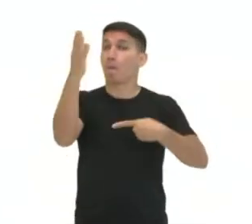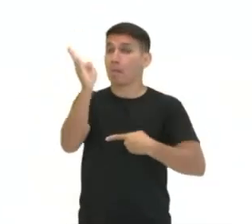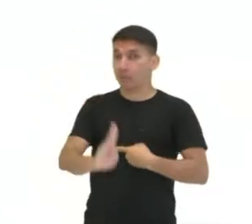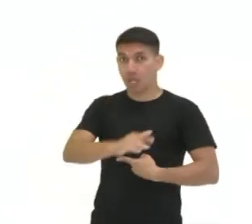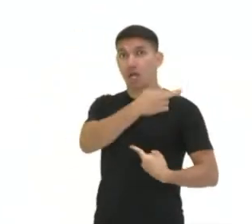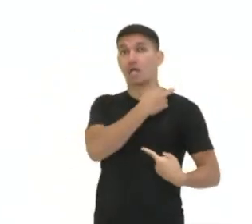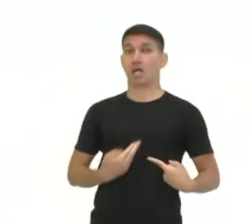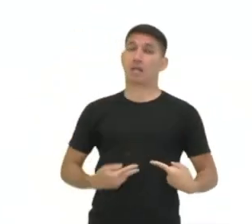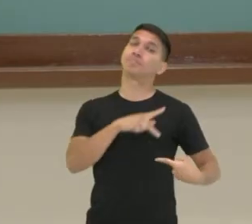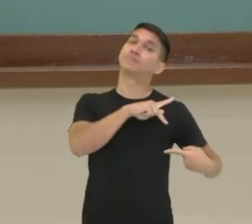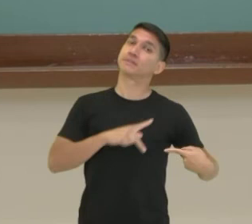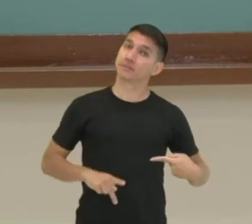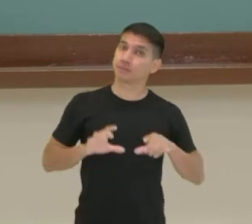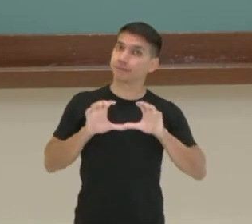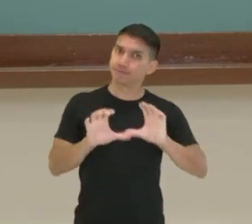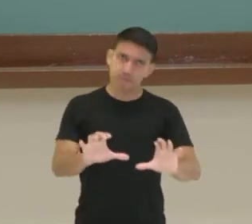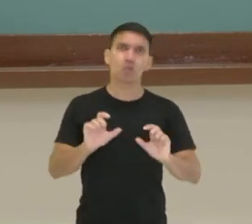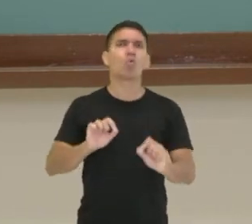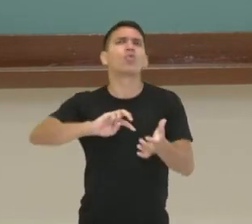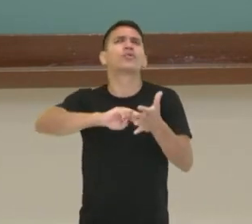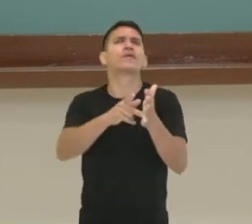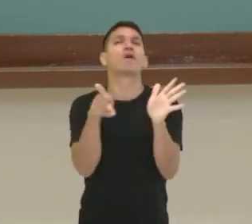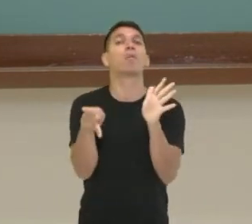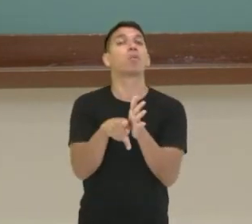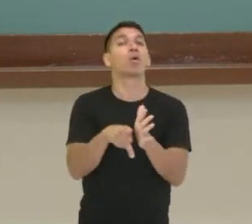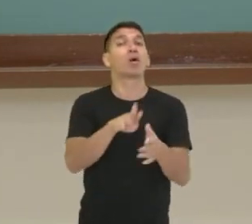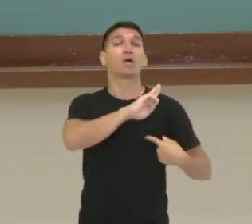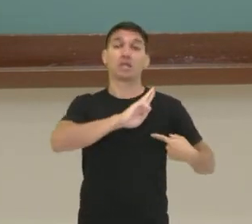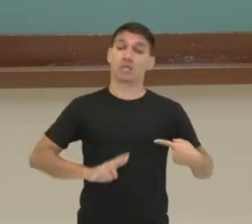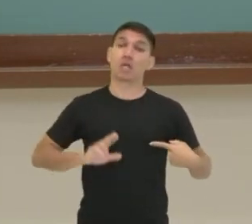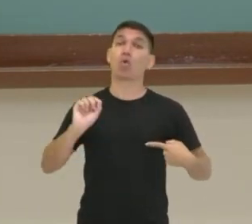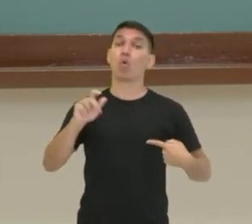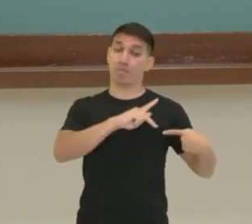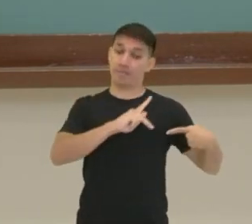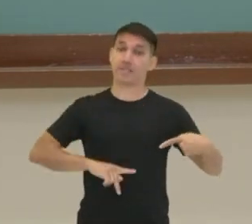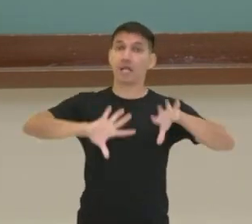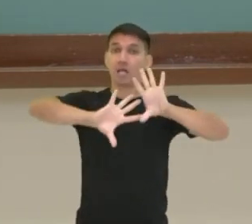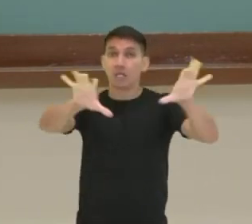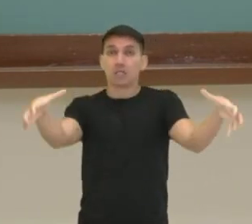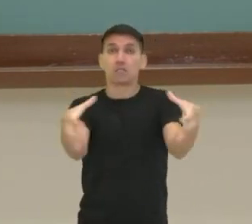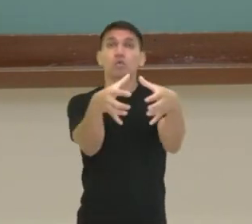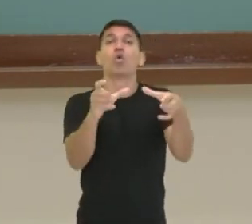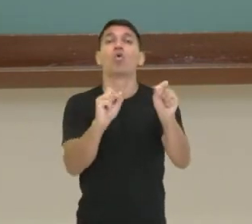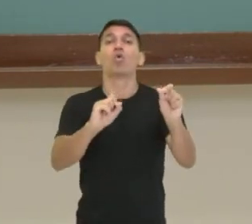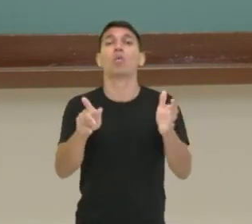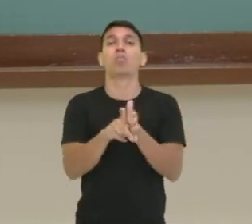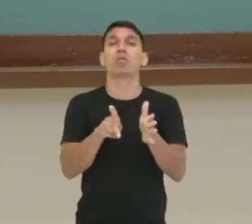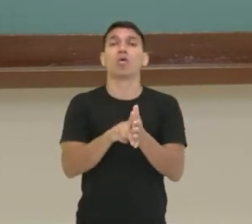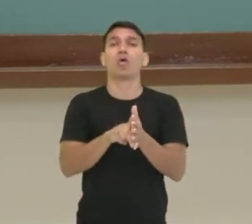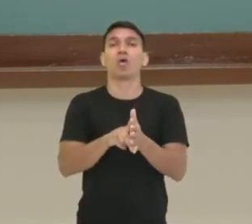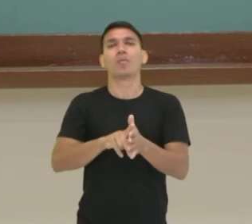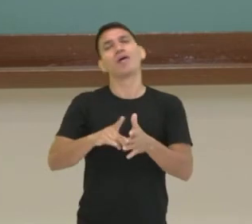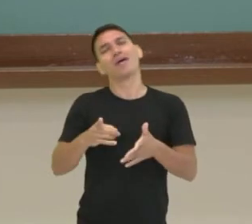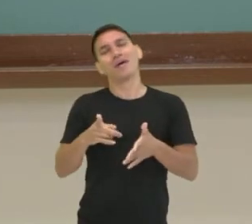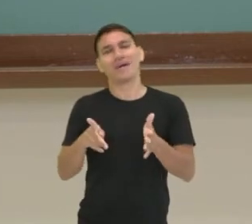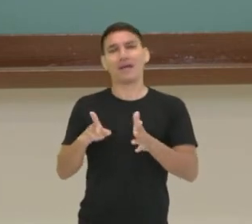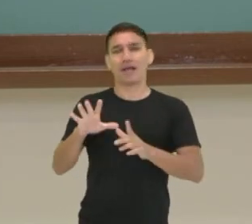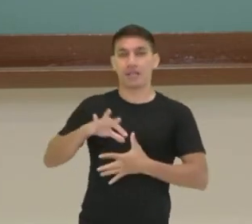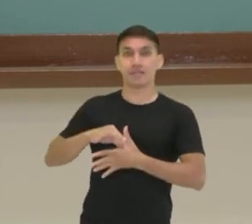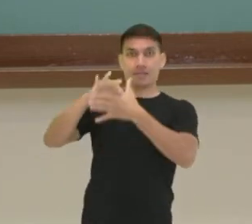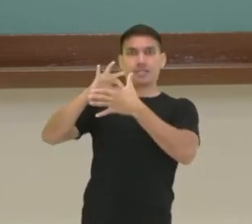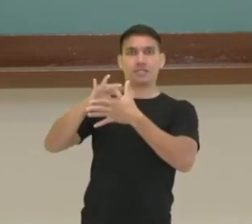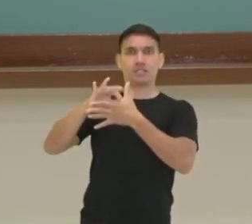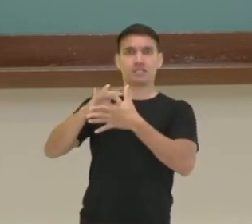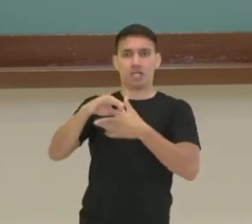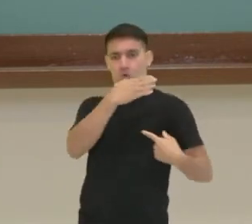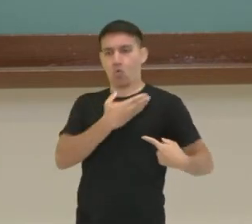república presidencialista. Isso é, uma república em que o presidente ele une os cargos de chefe de Estado e de chefe de governo.